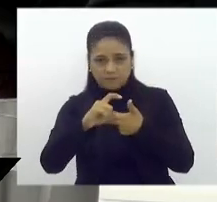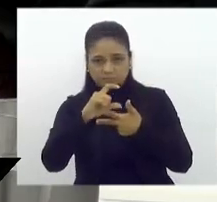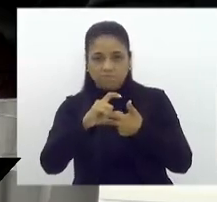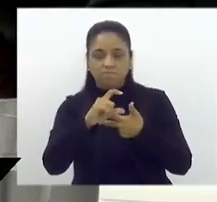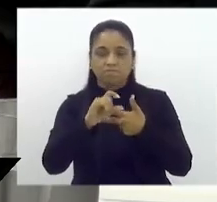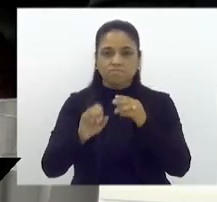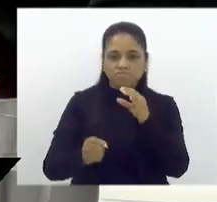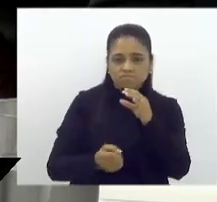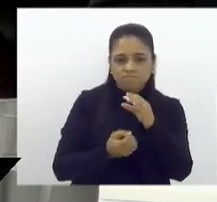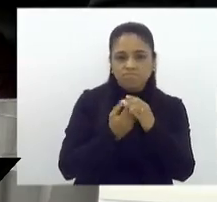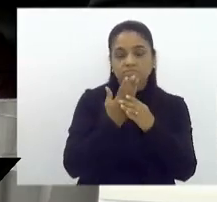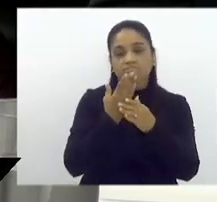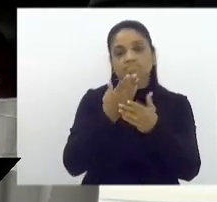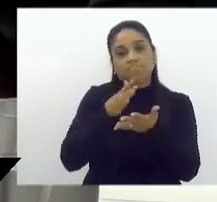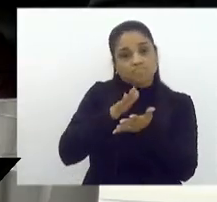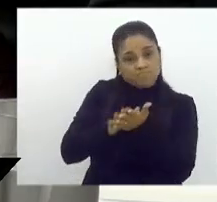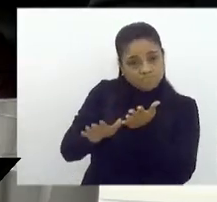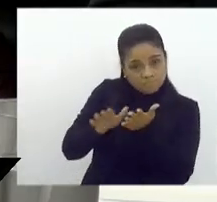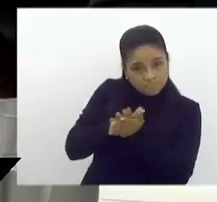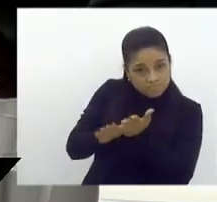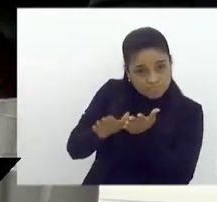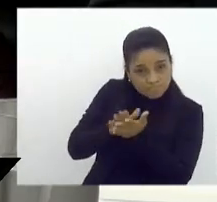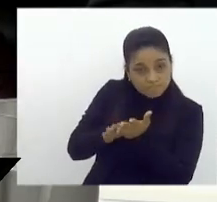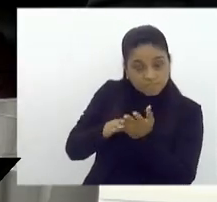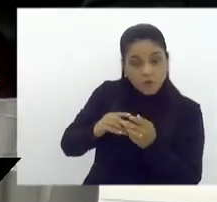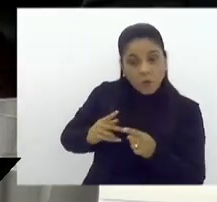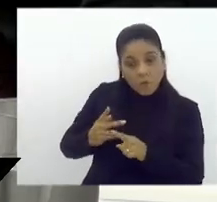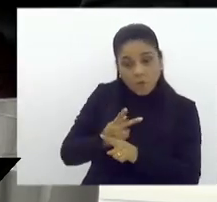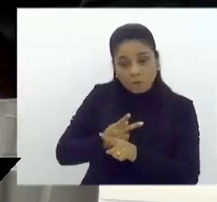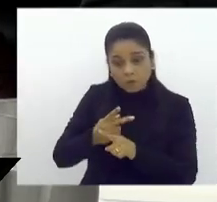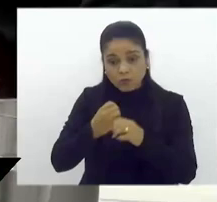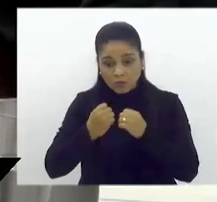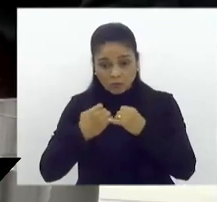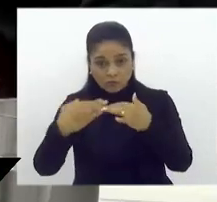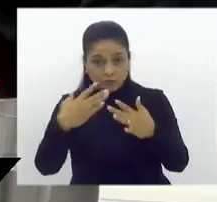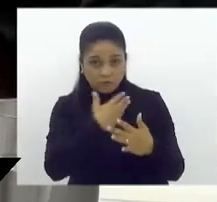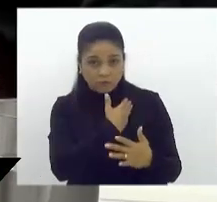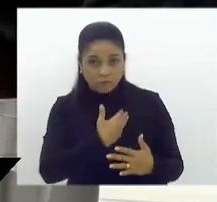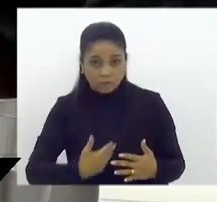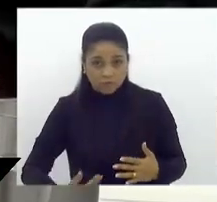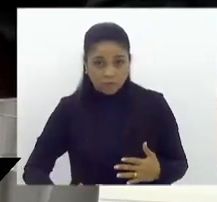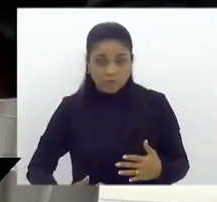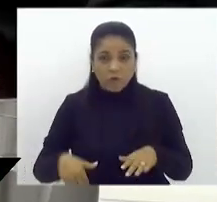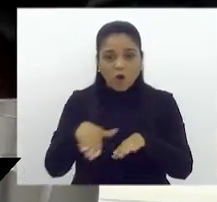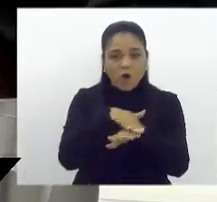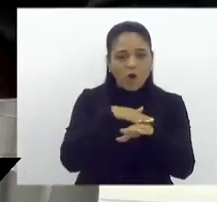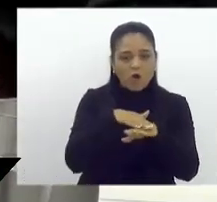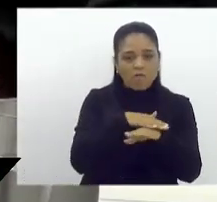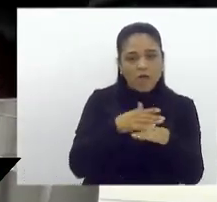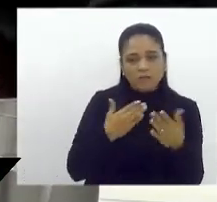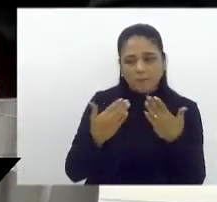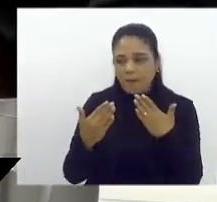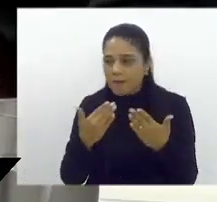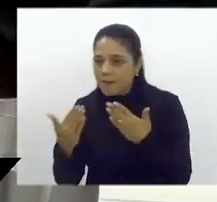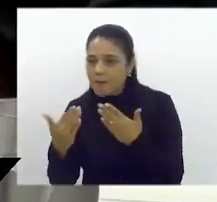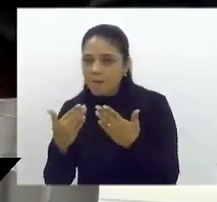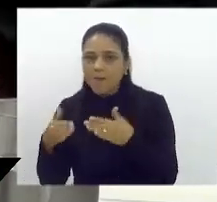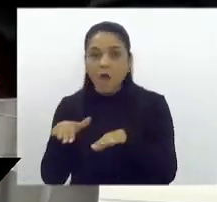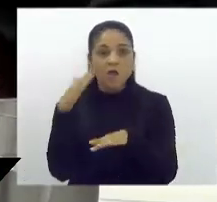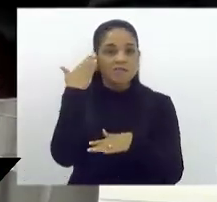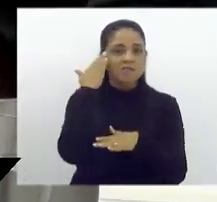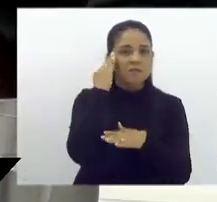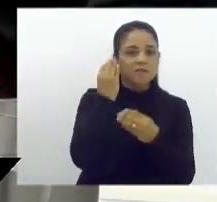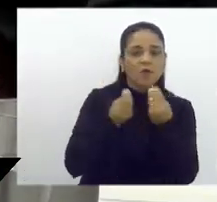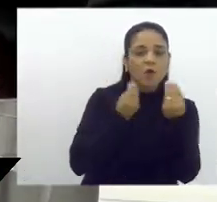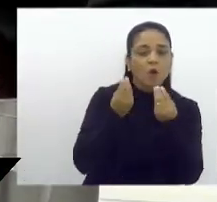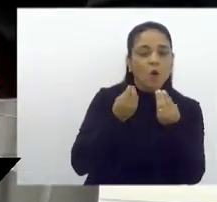maneira, cria despesa, a gente tem que buscar, através de audiência pública, conversas bilaterais, compreender o